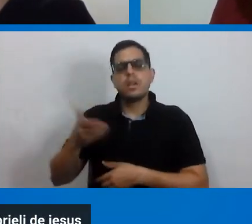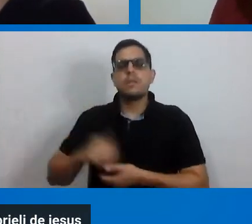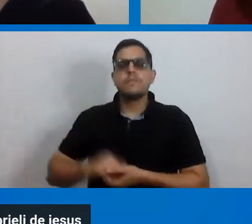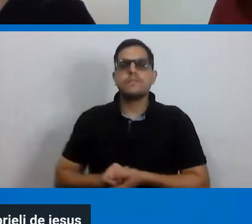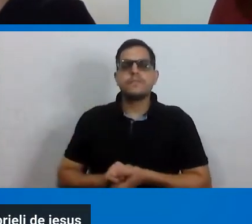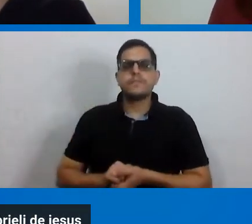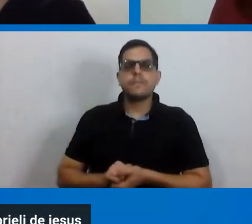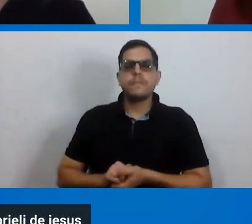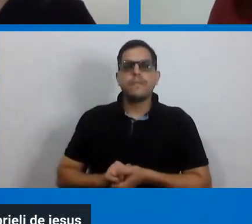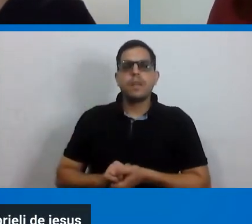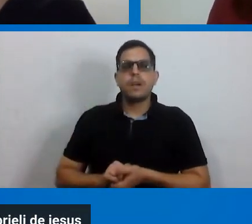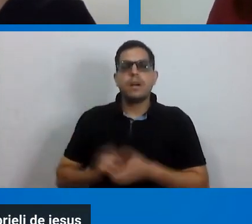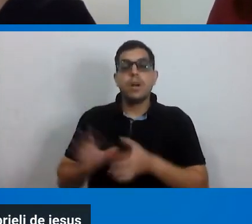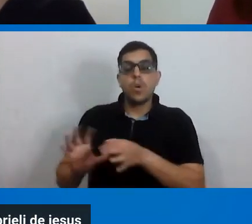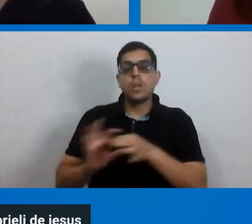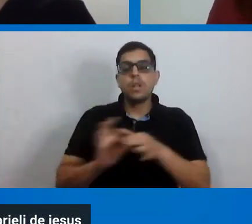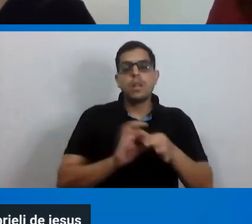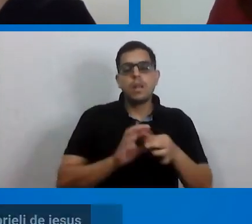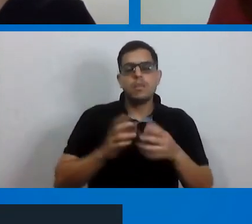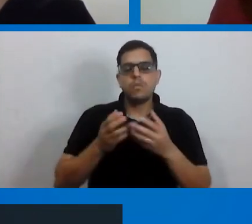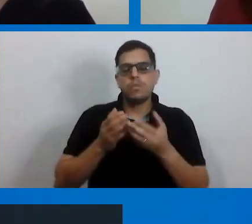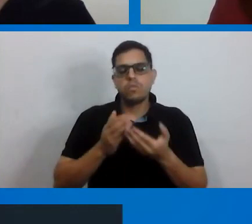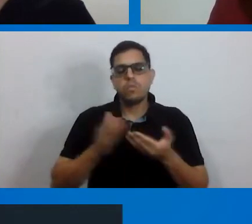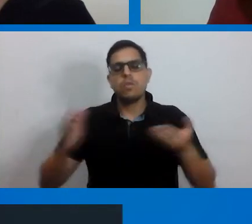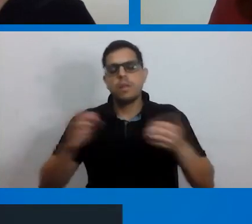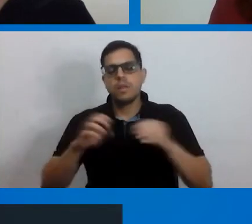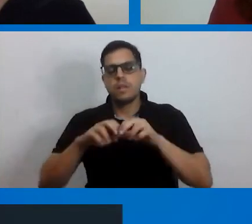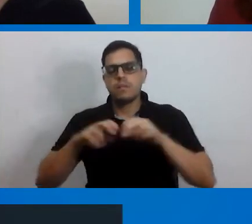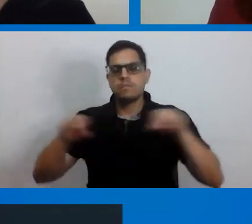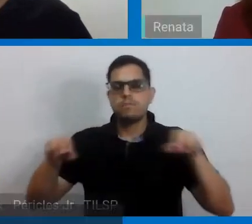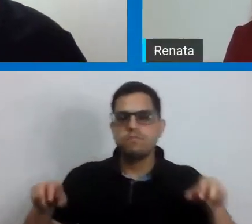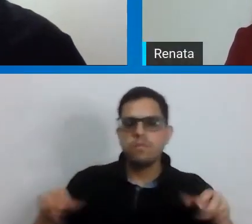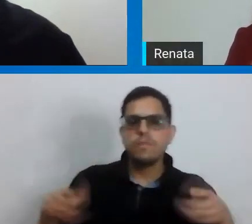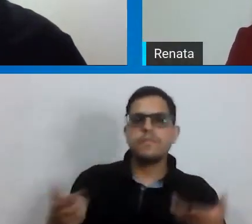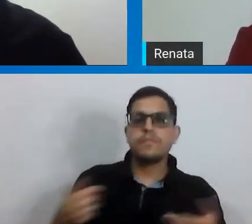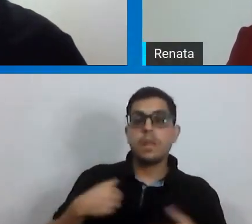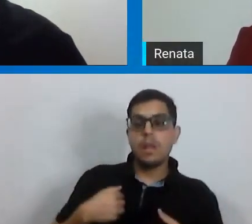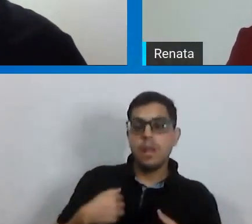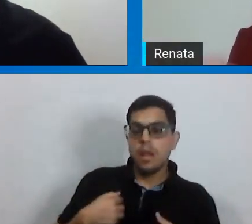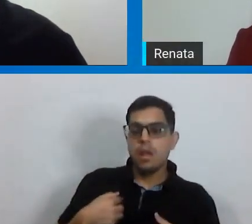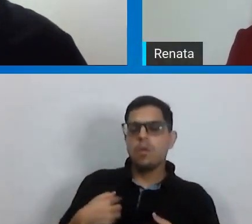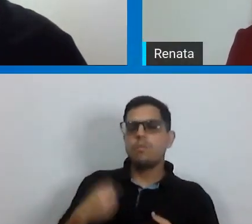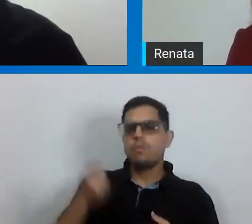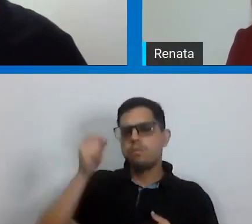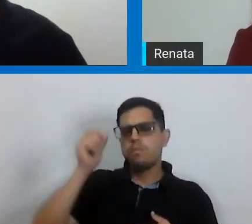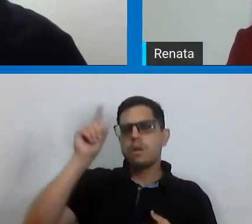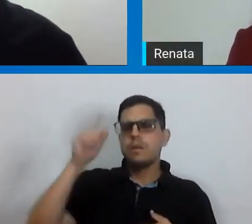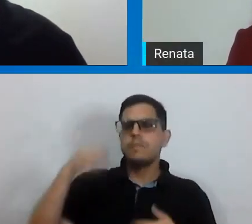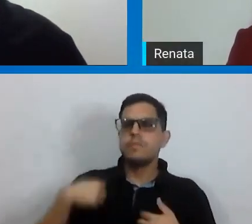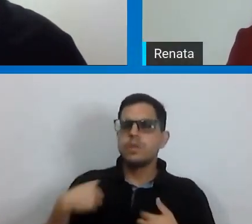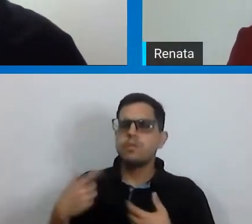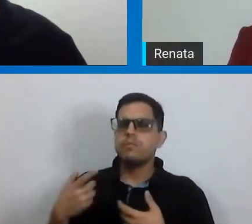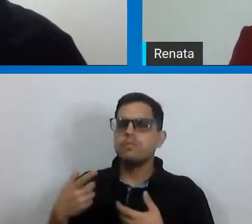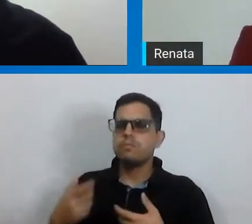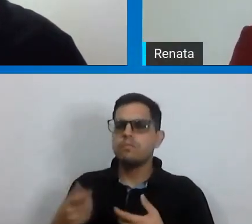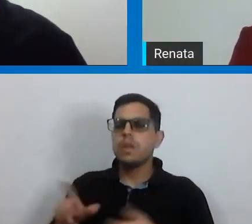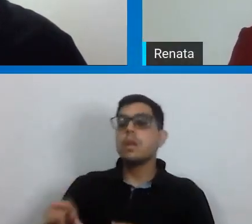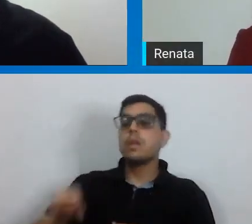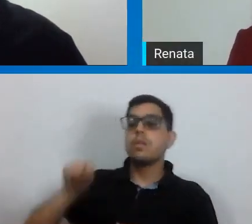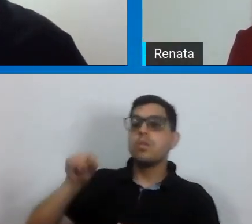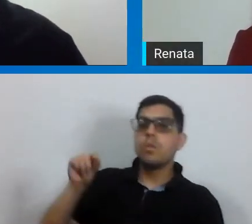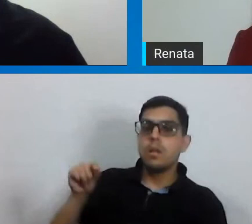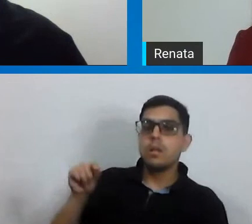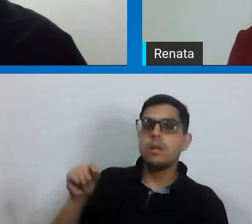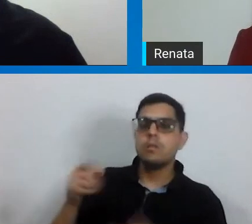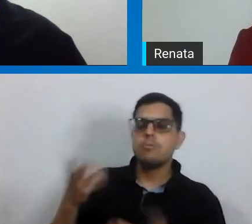mesa eu decidi né a partir de vivências percepções através das